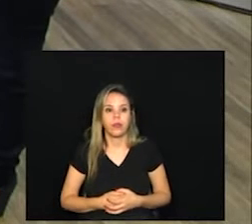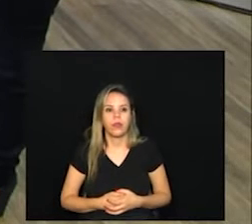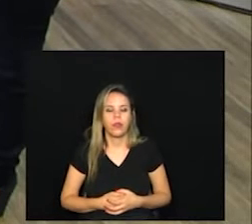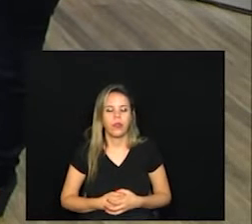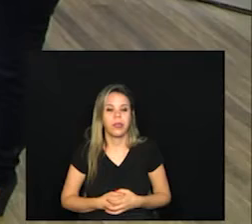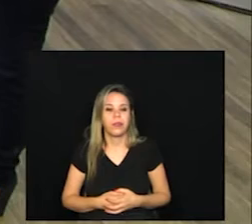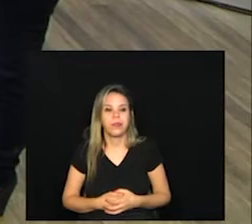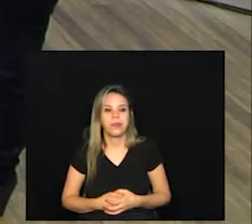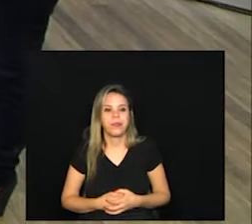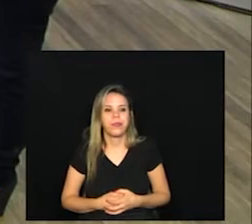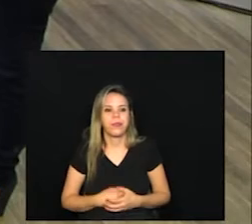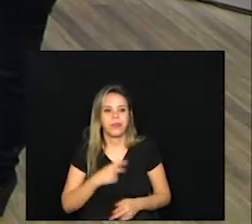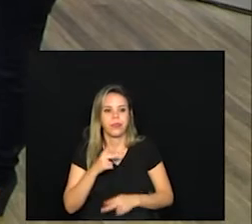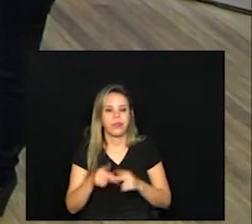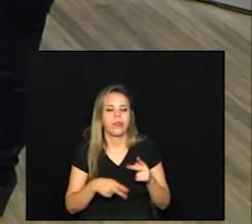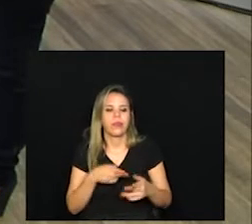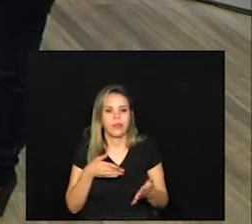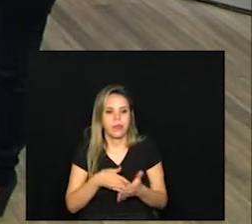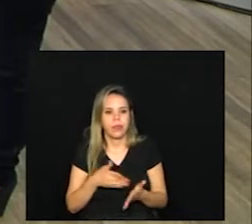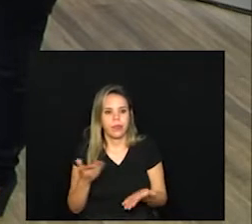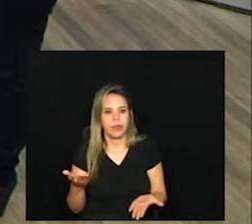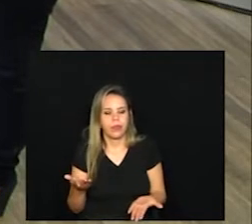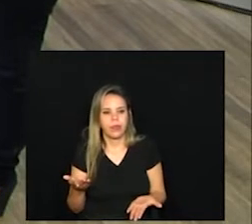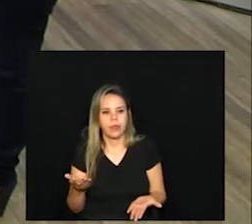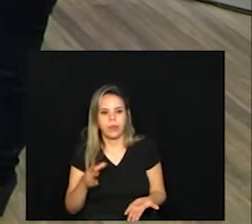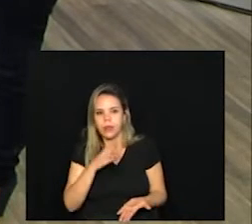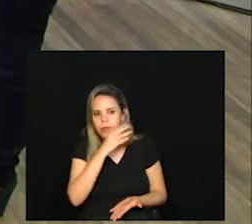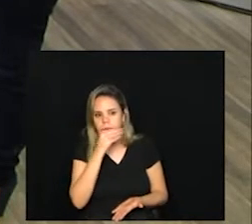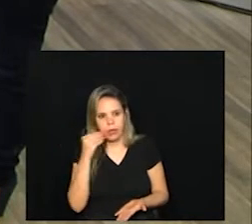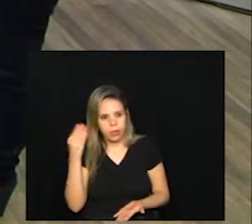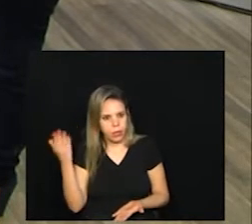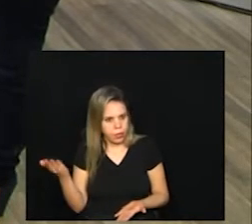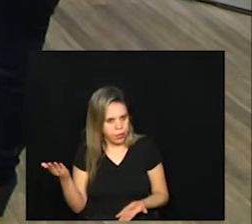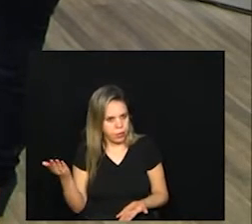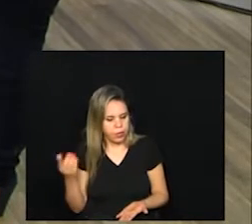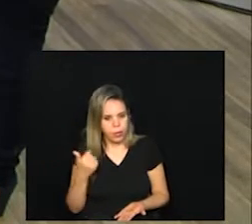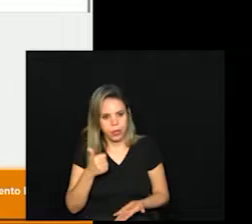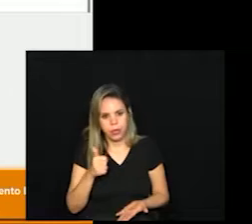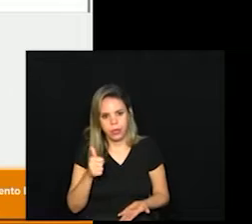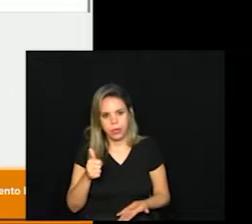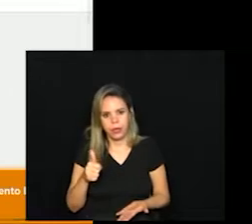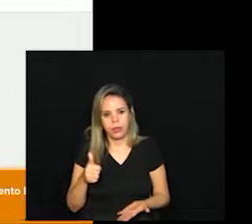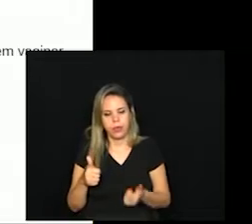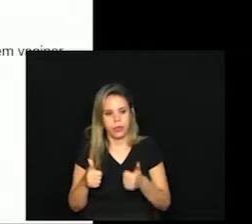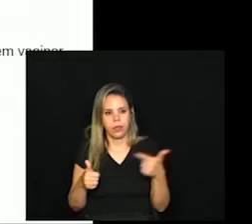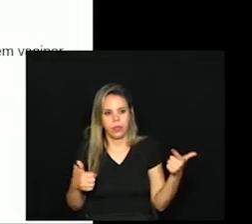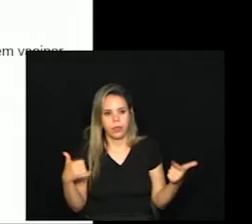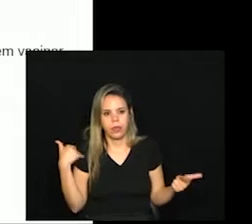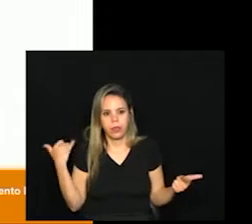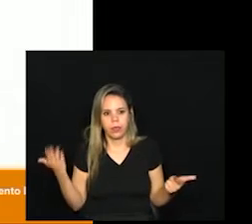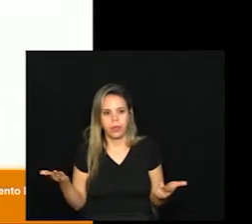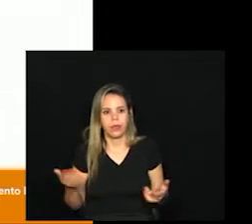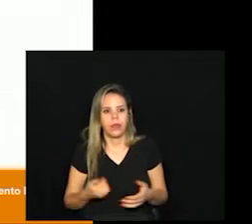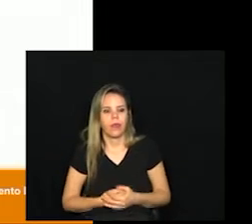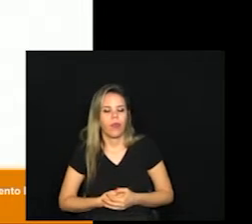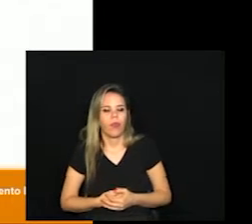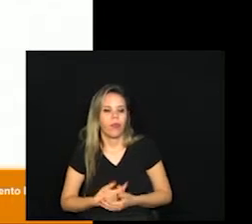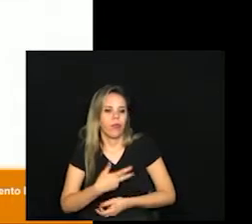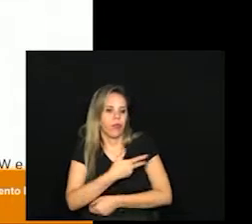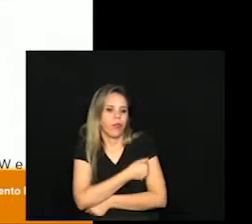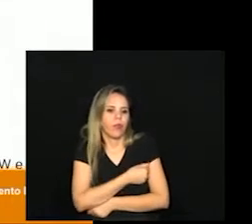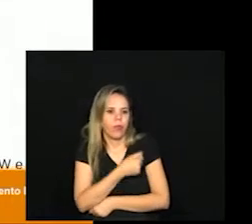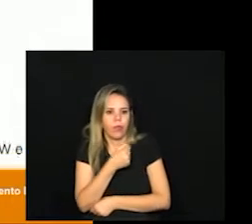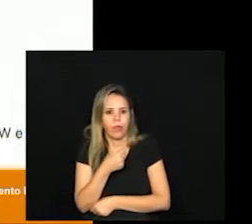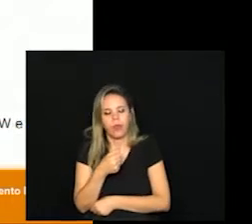para um público mais restrito, são os adolescentes de 11 e 12 anos, gente. A vacinação